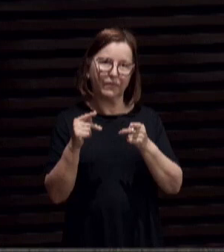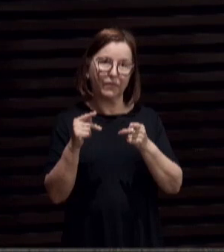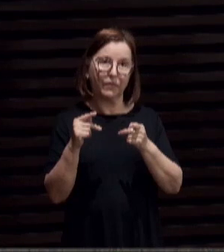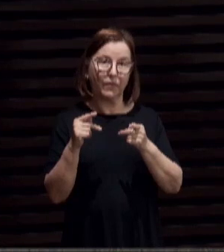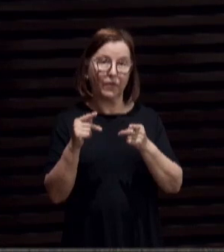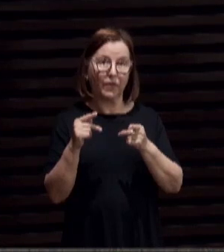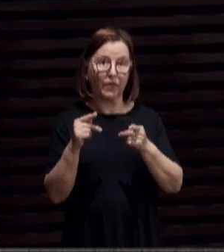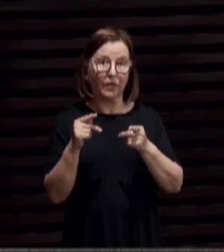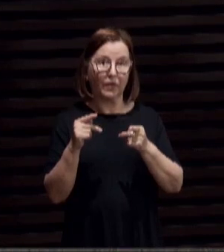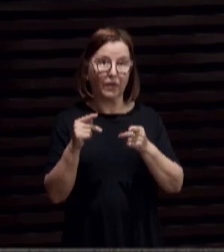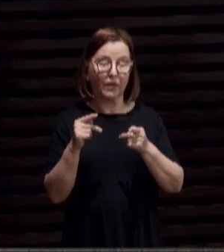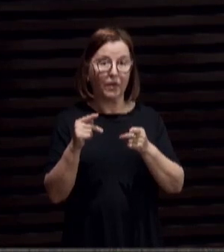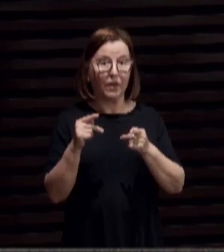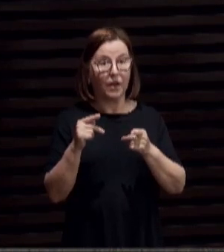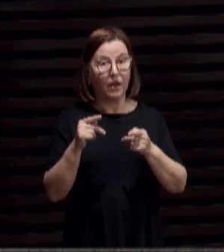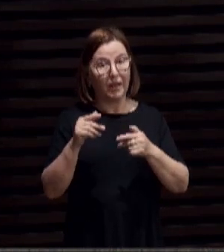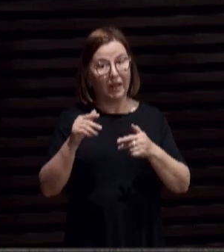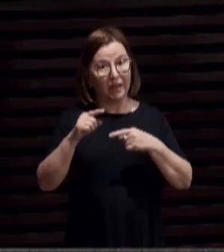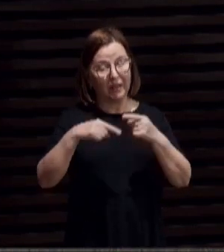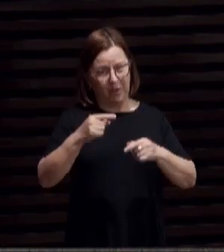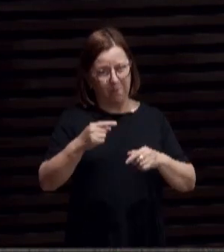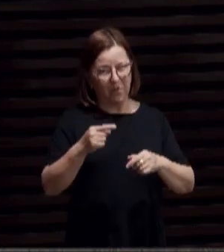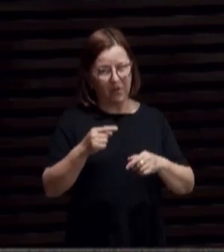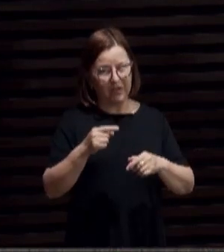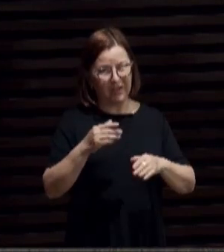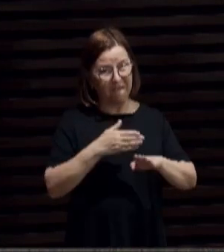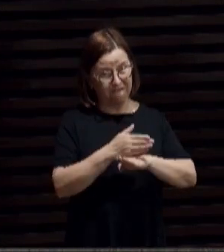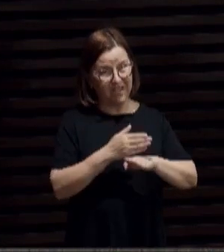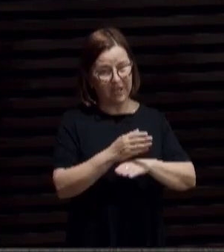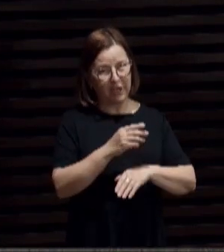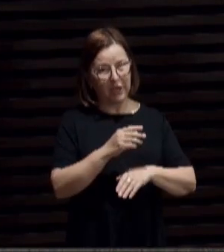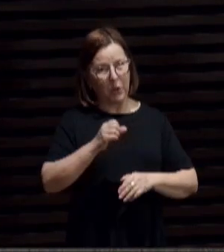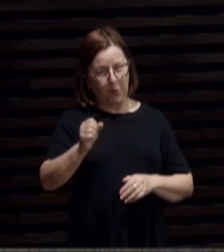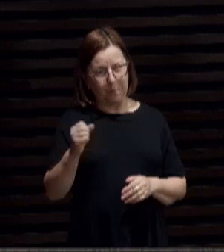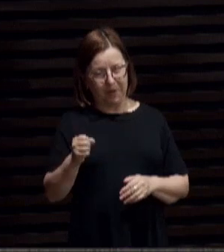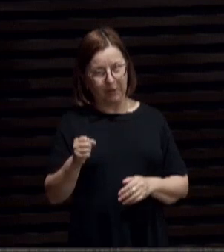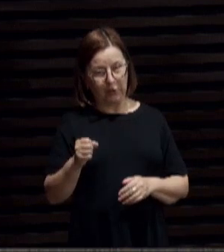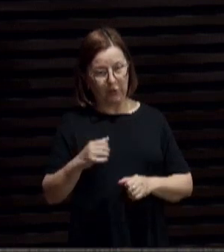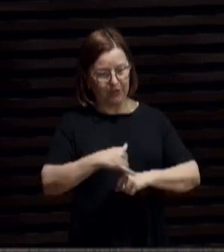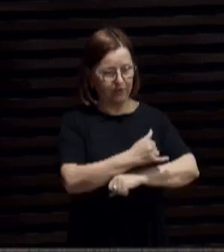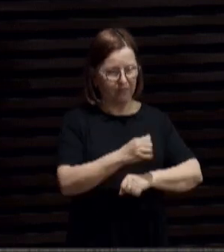se dispersar. E ele disse: Senhor, pode contar comigo,